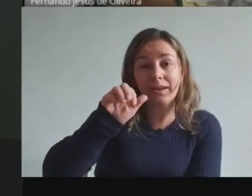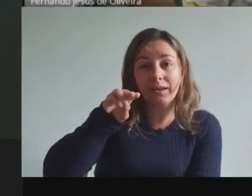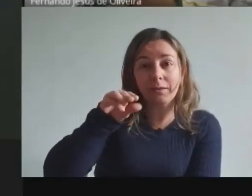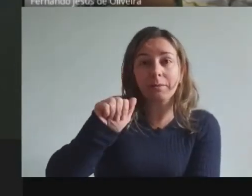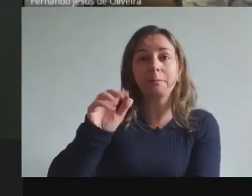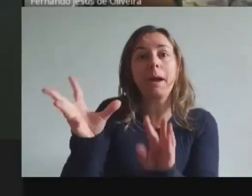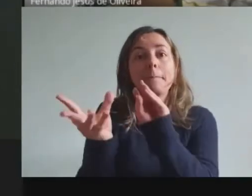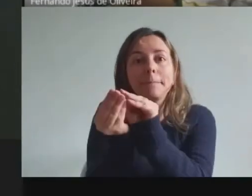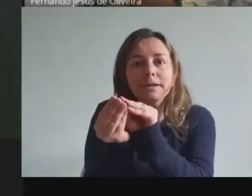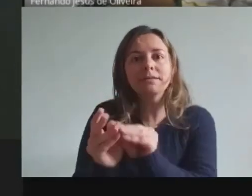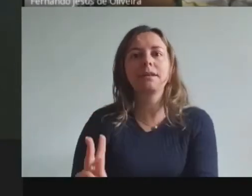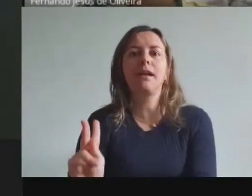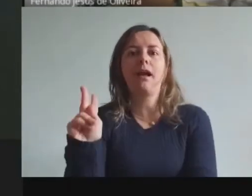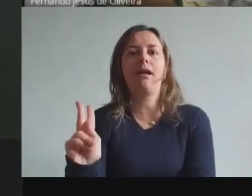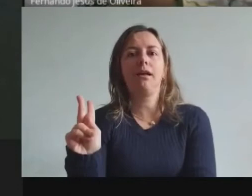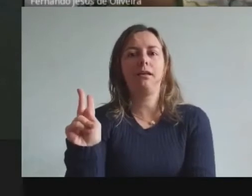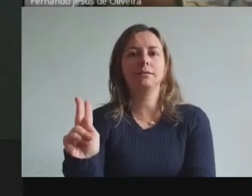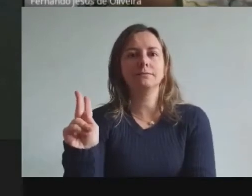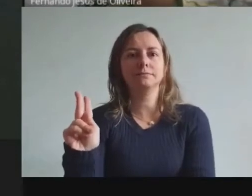Kg.